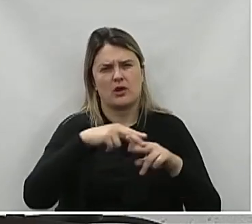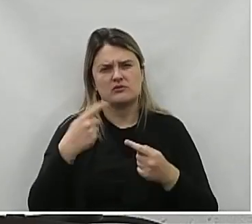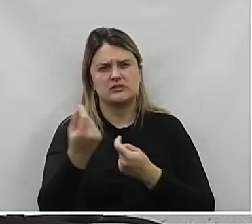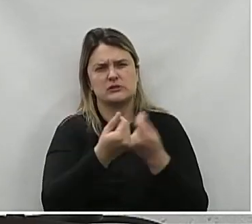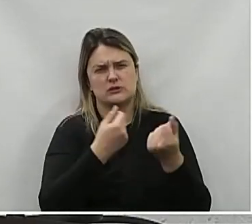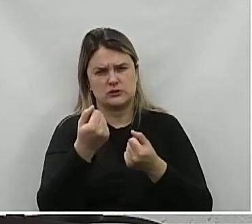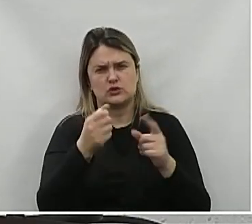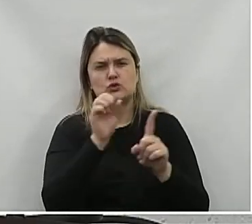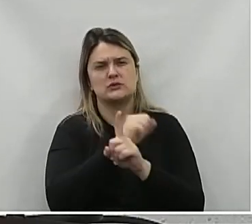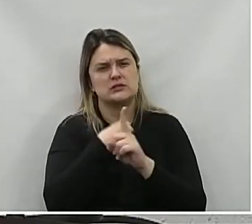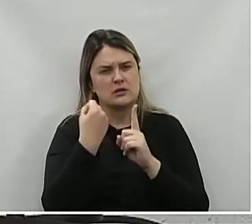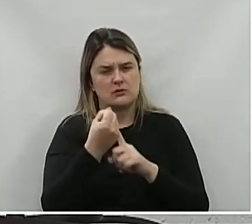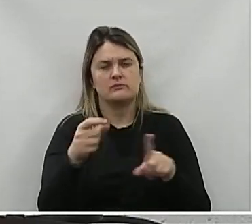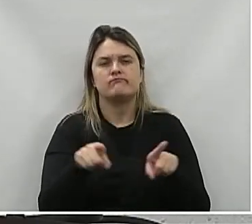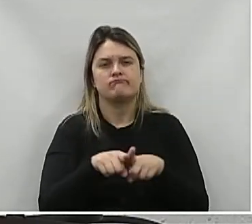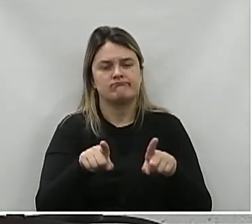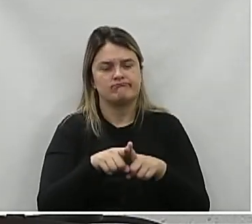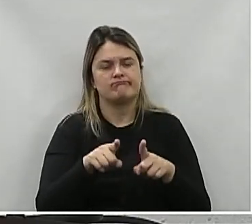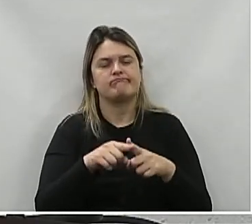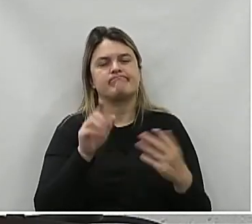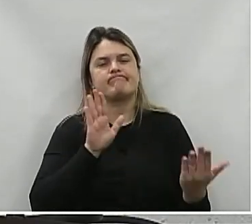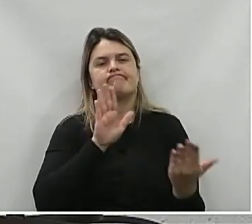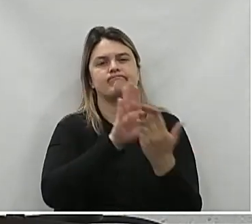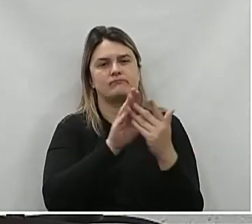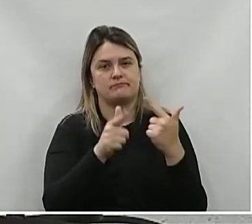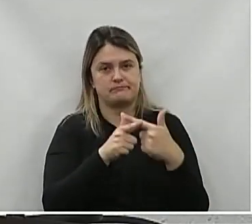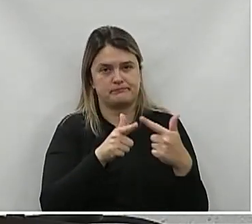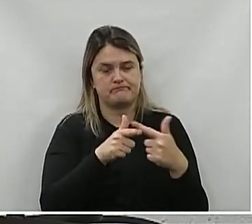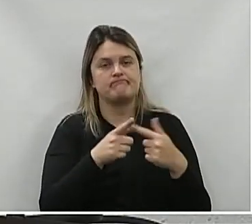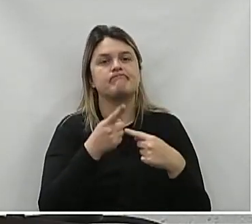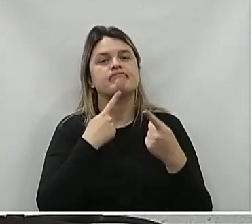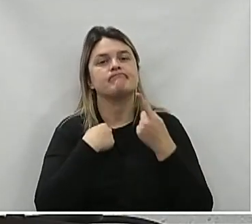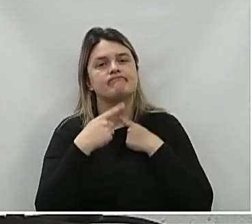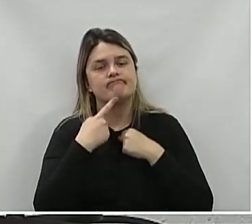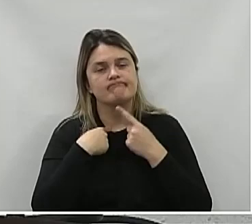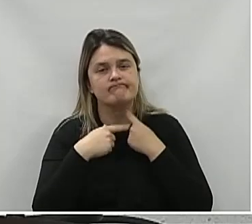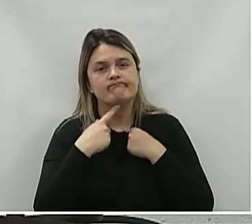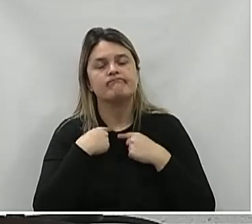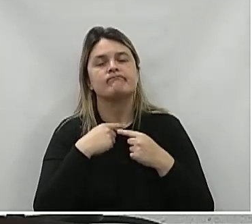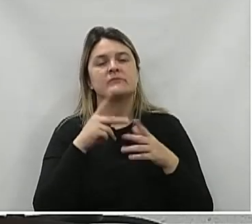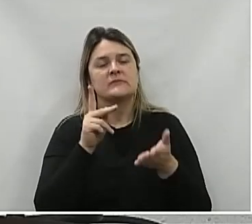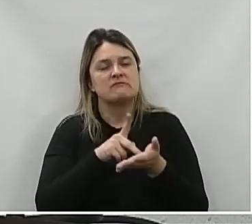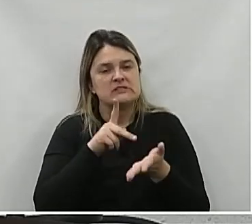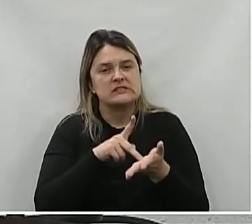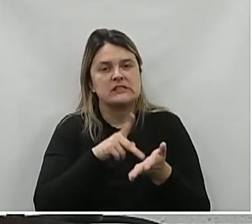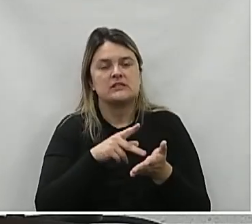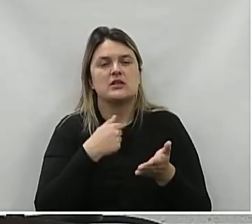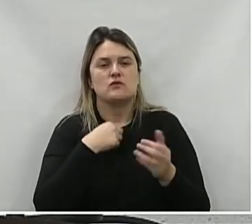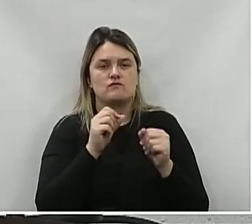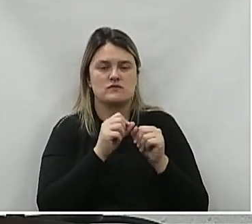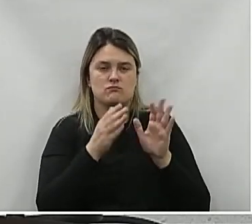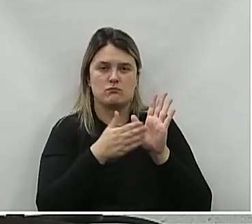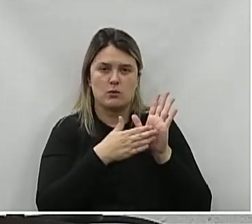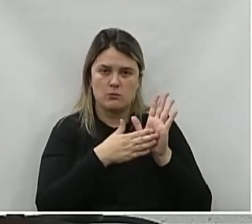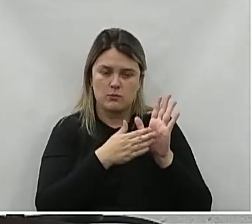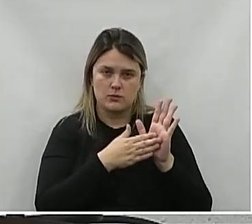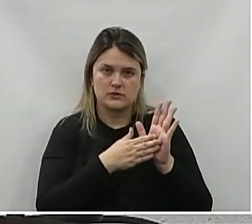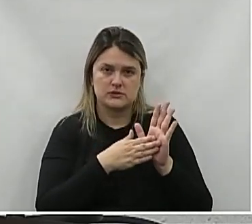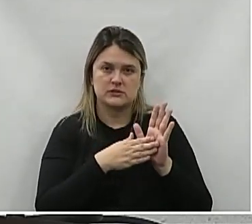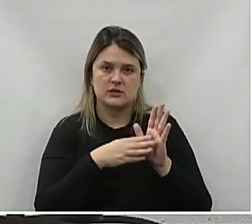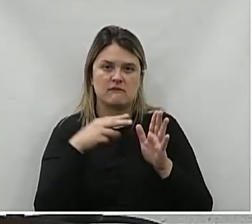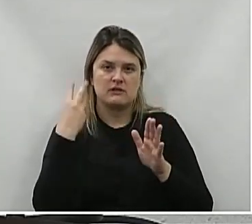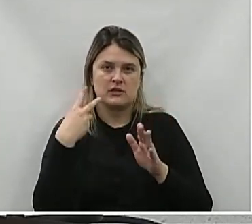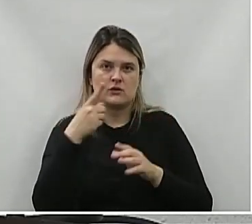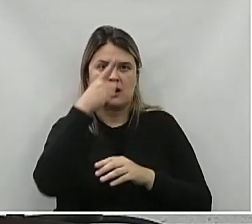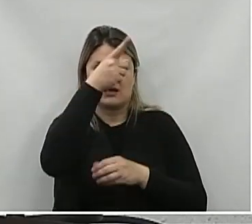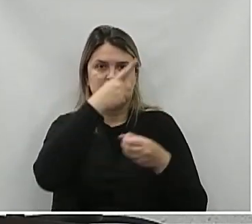econômicos, socioeconômicos que estamos enfrentando, né? Desejar que, assim como eu propus enquanto vereador